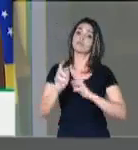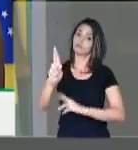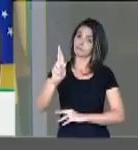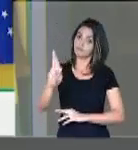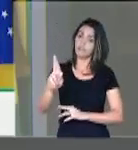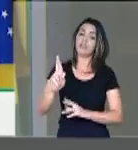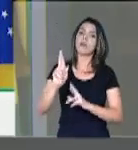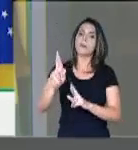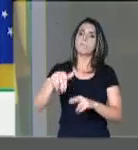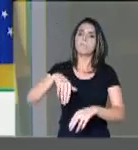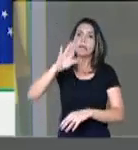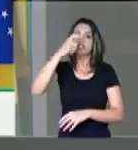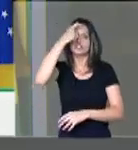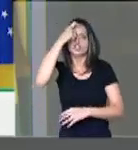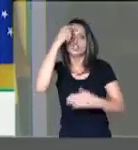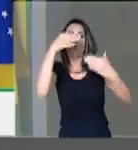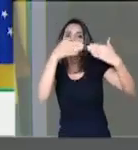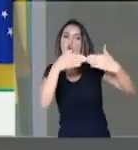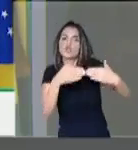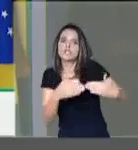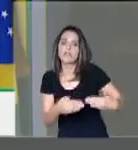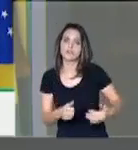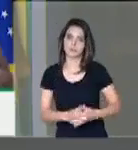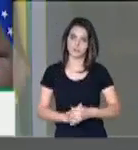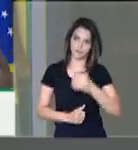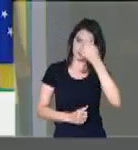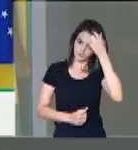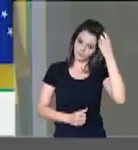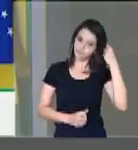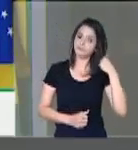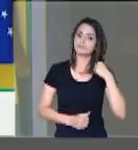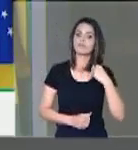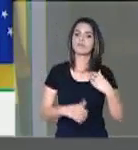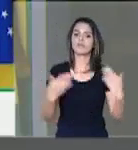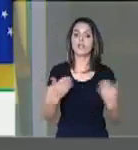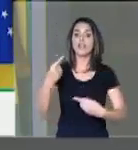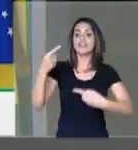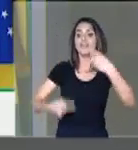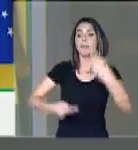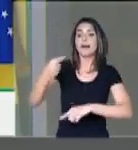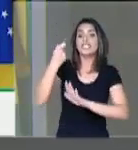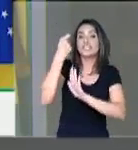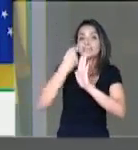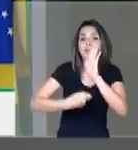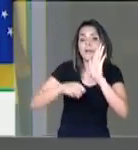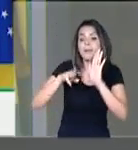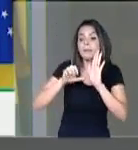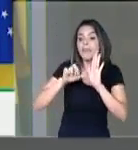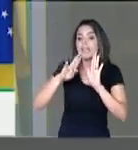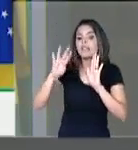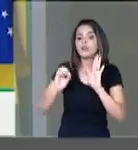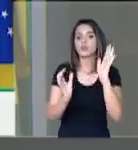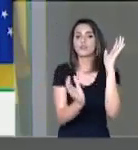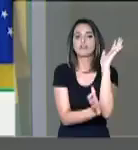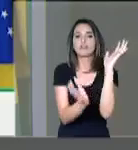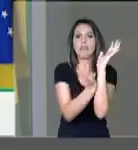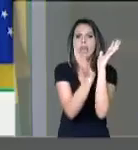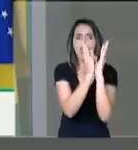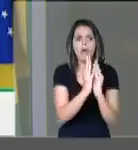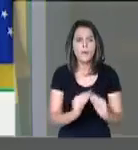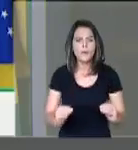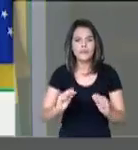se aproxime mais alguns centros entrando o do debate do mérito desburocratizar não é